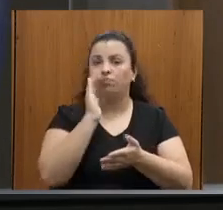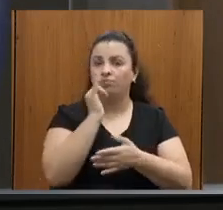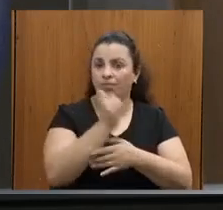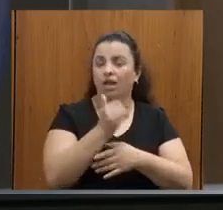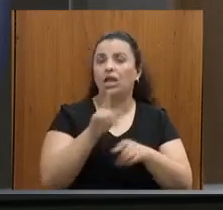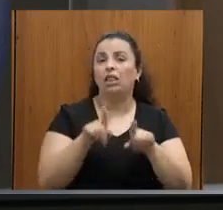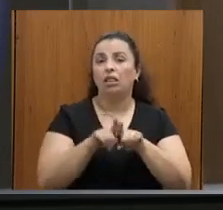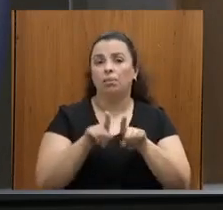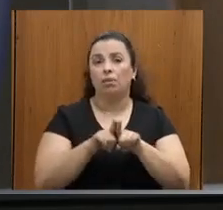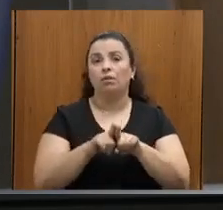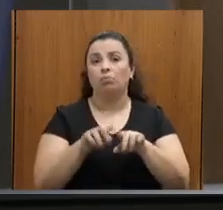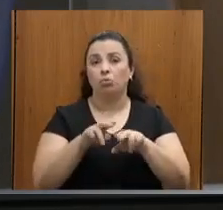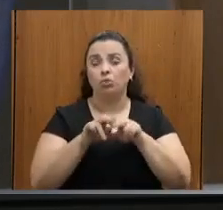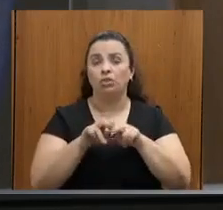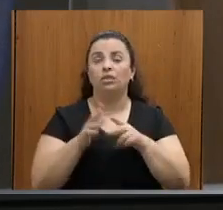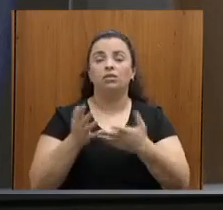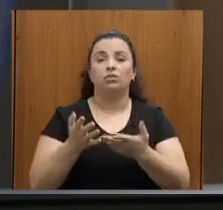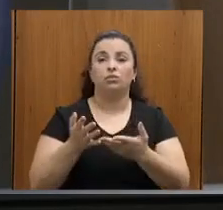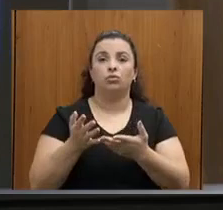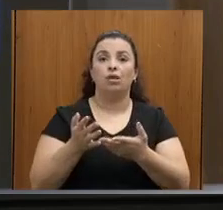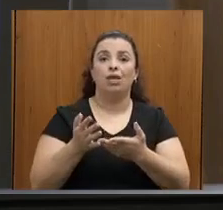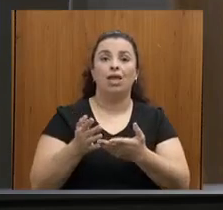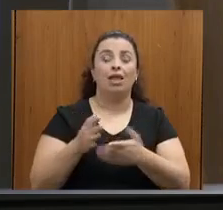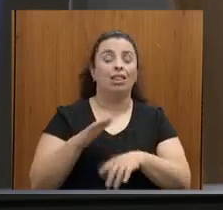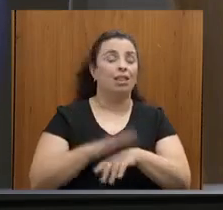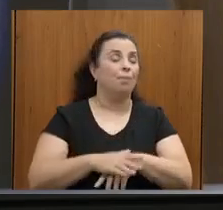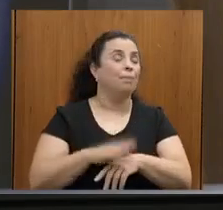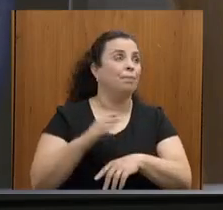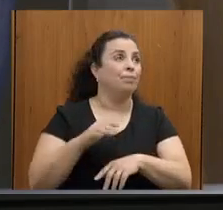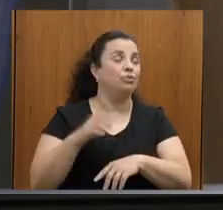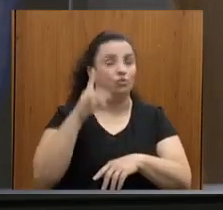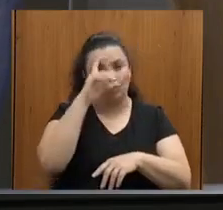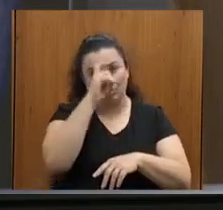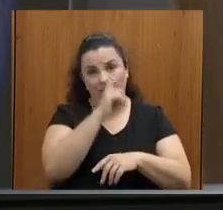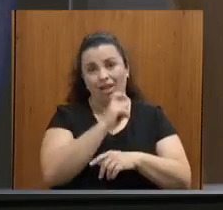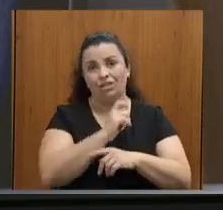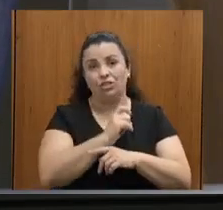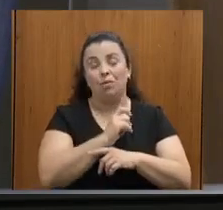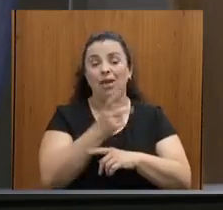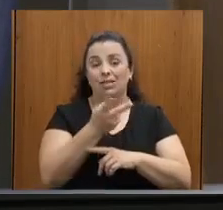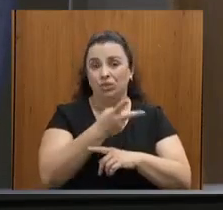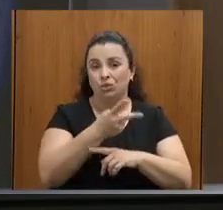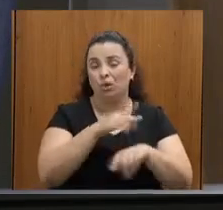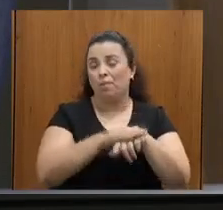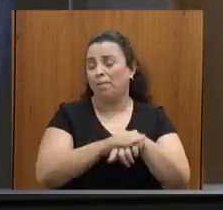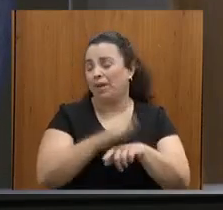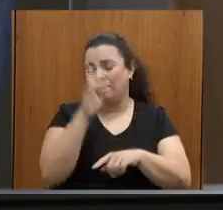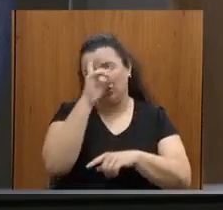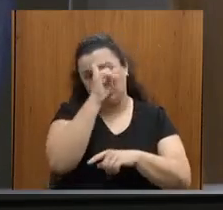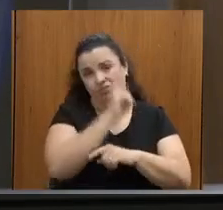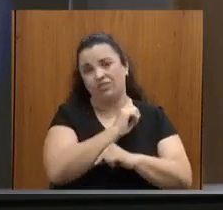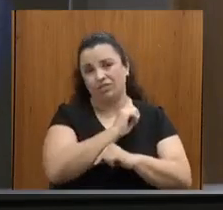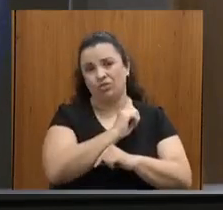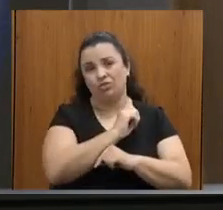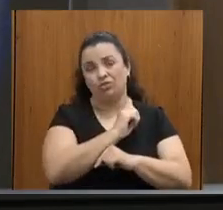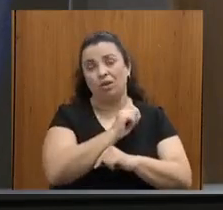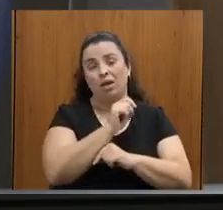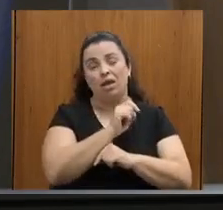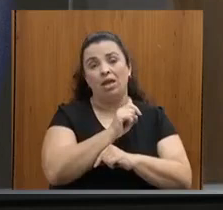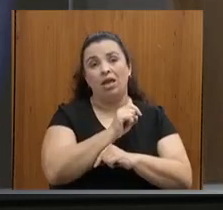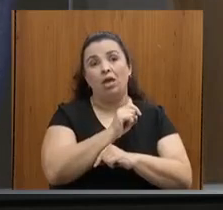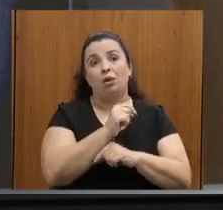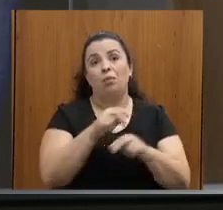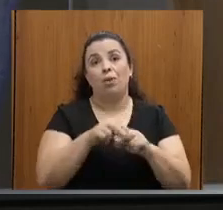é onde a gente mais tem dificuldade, em todas tem um pouco de dificuldade, mas nessas duas nos chama atenção,